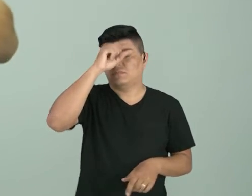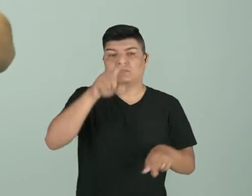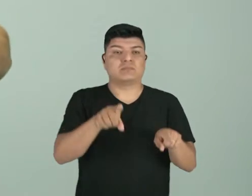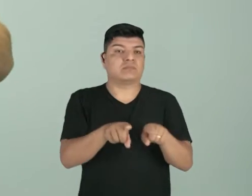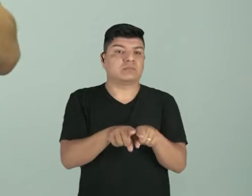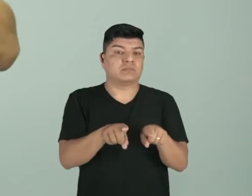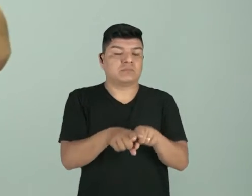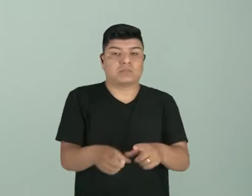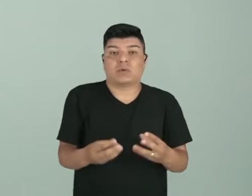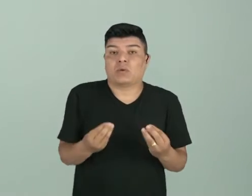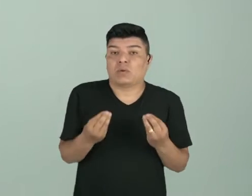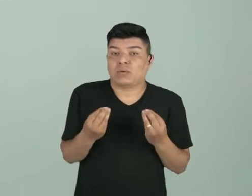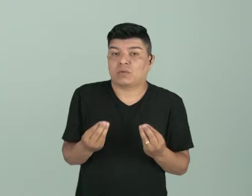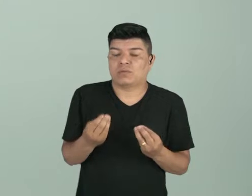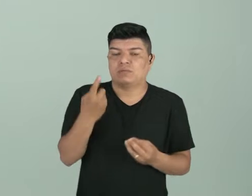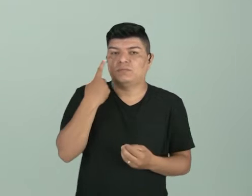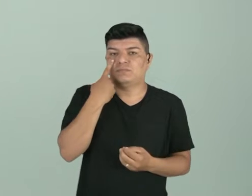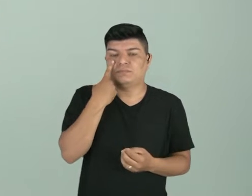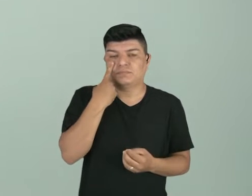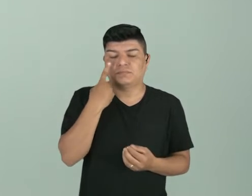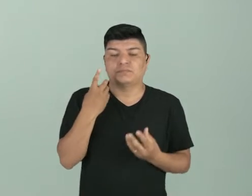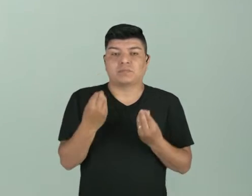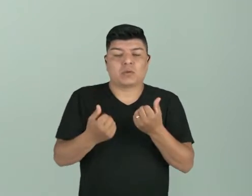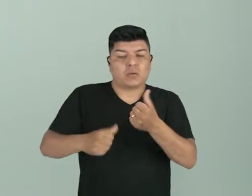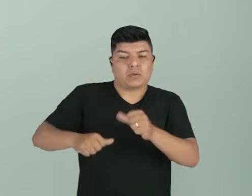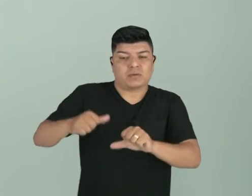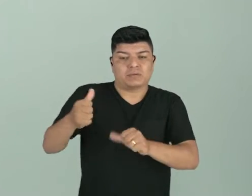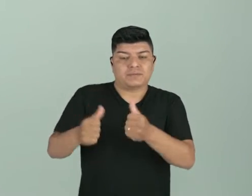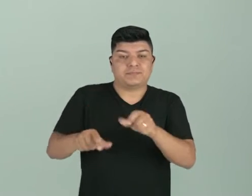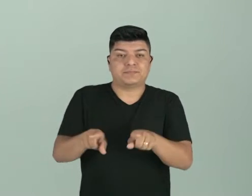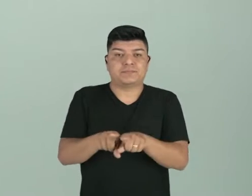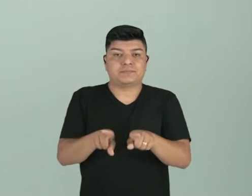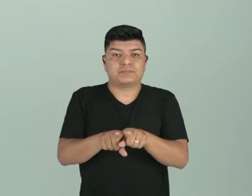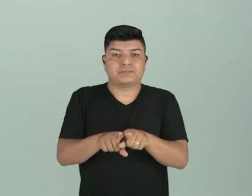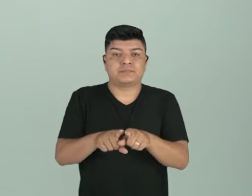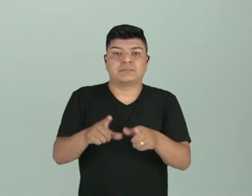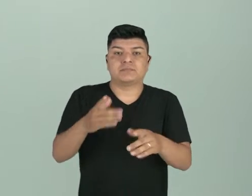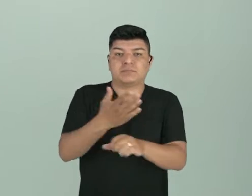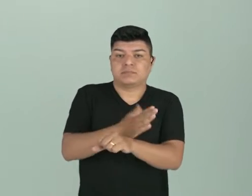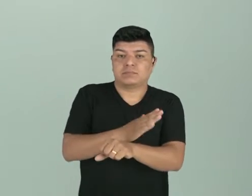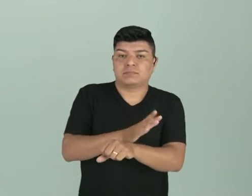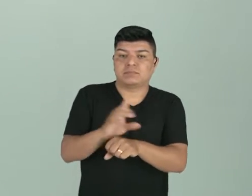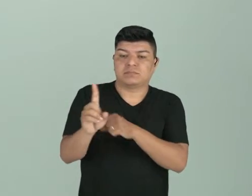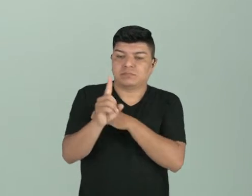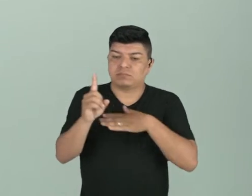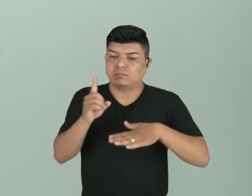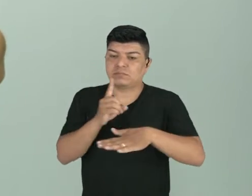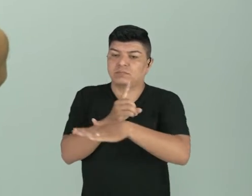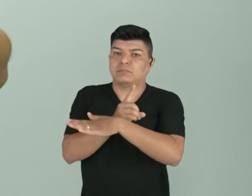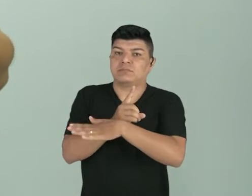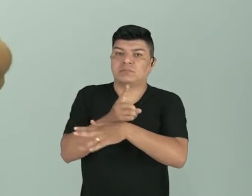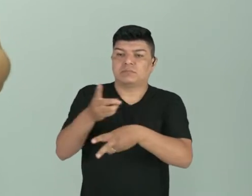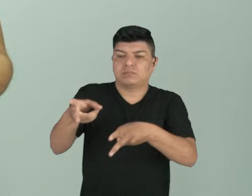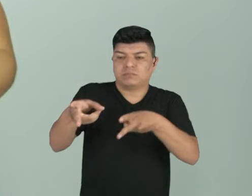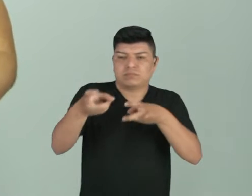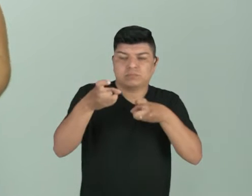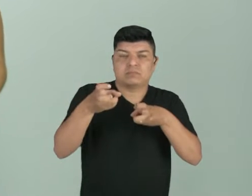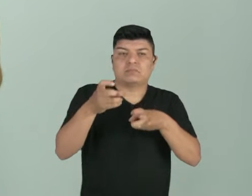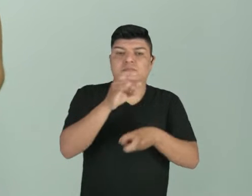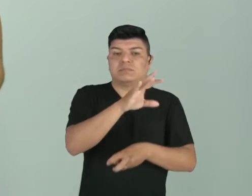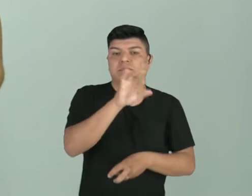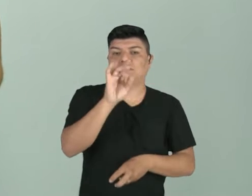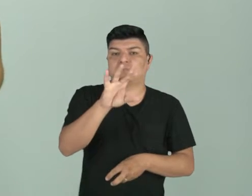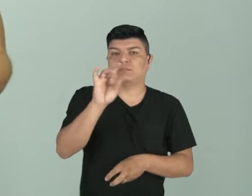aprender como olhar, como analisar a dinâmica social sob a ótica de cada um